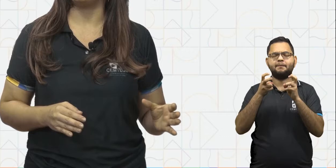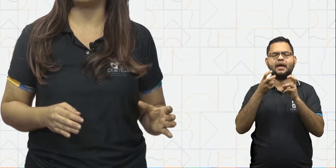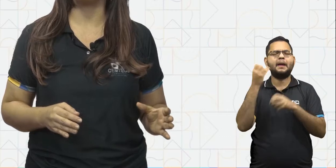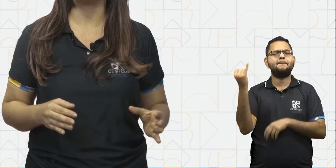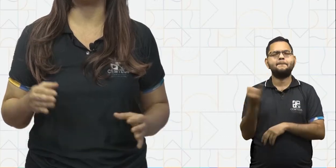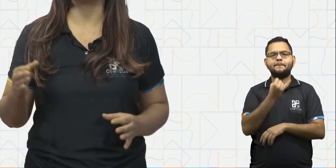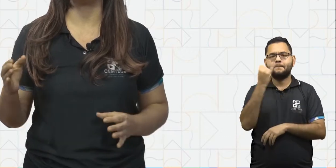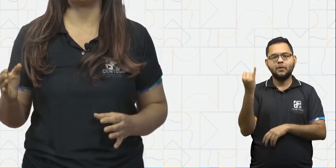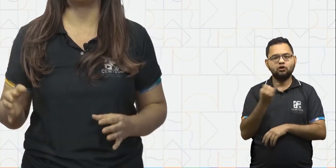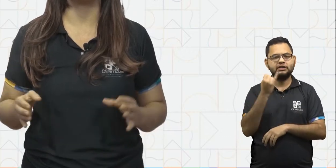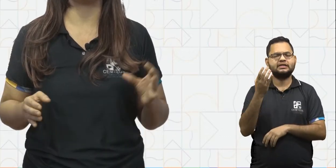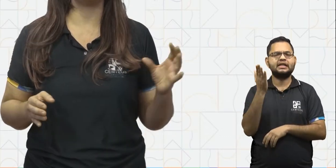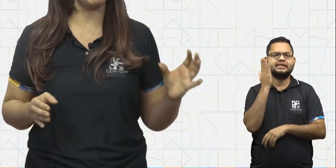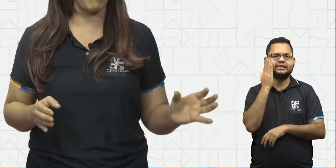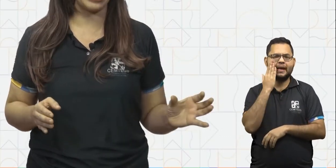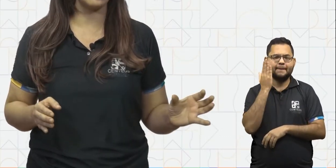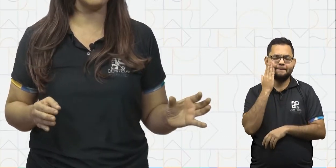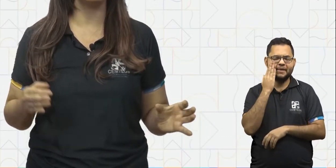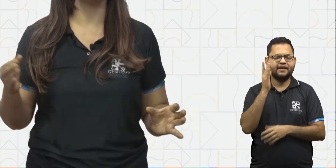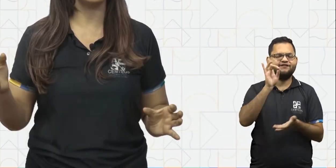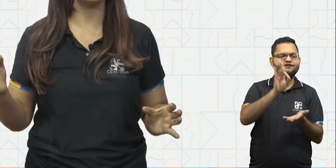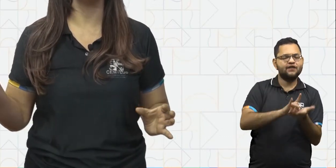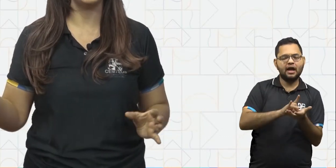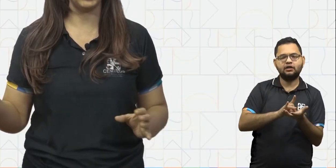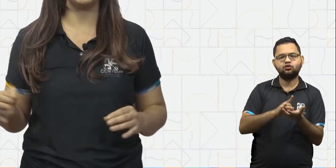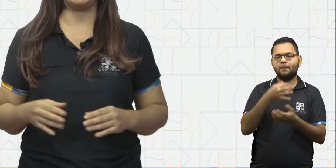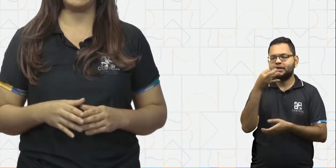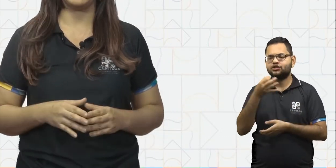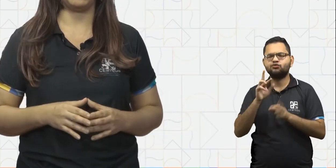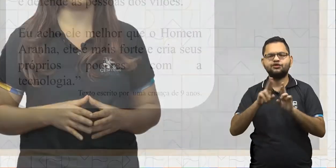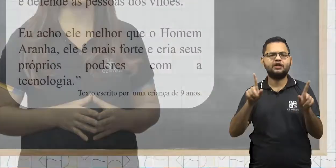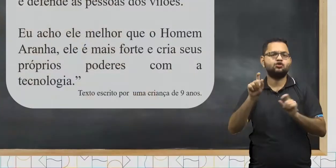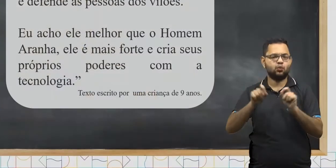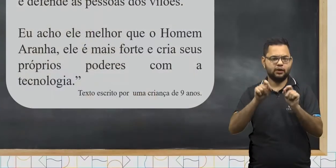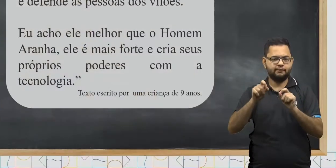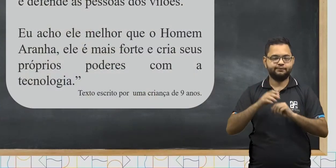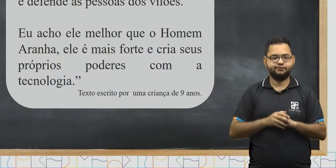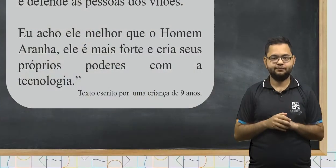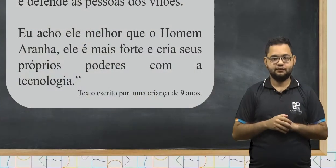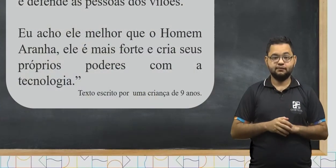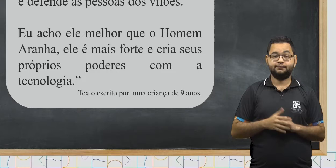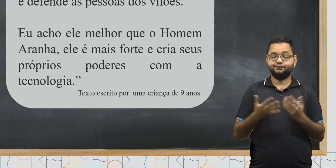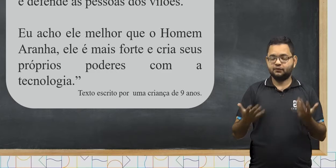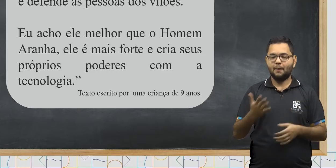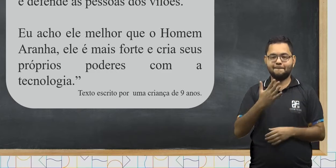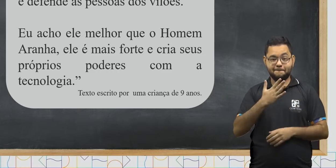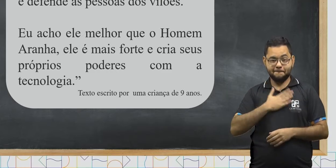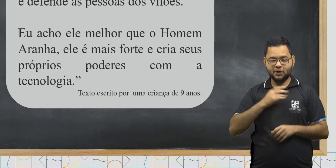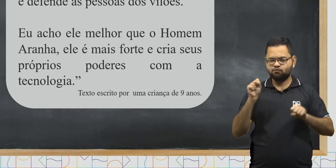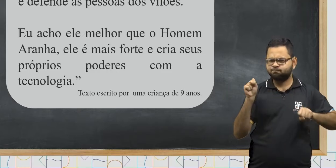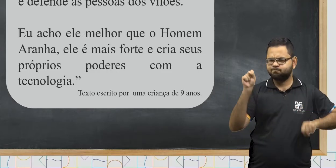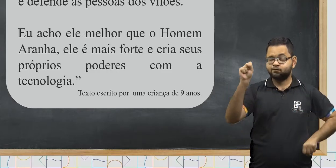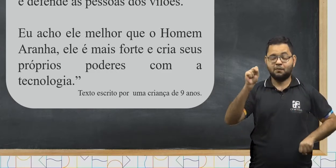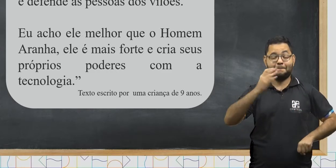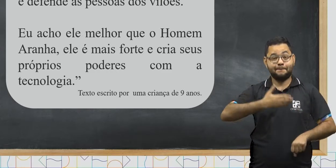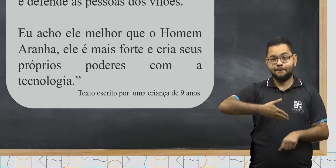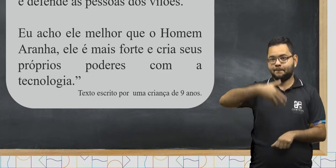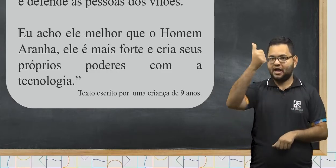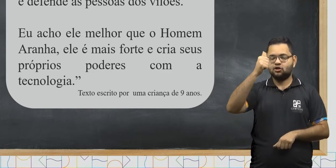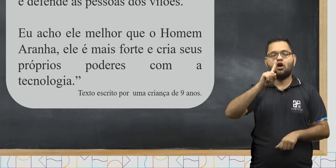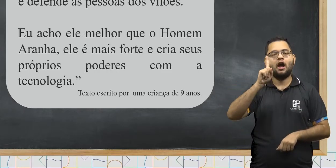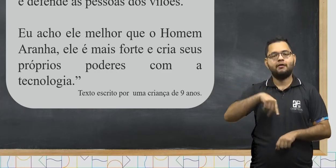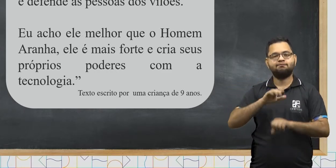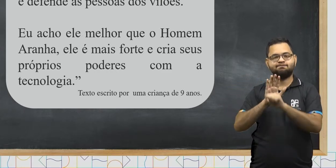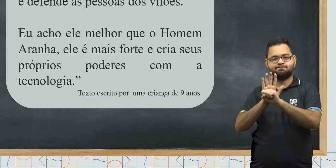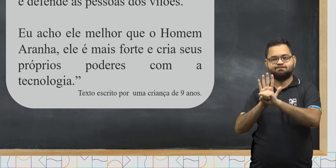importante verificar as diferenças entre fato e opinião. Meu super-herói favorito é o